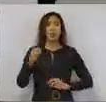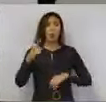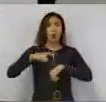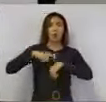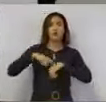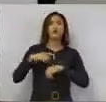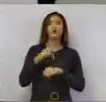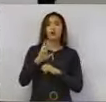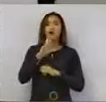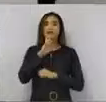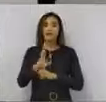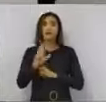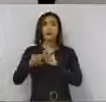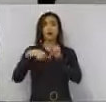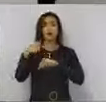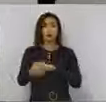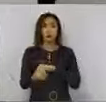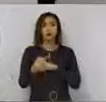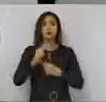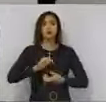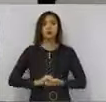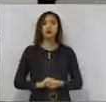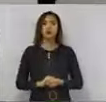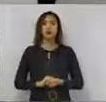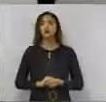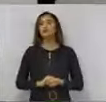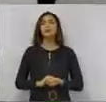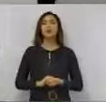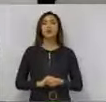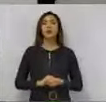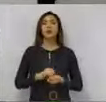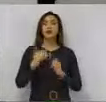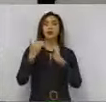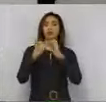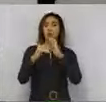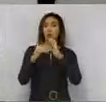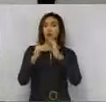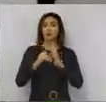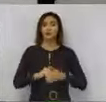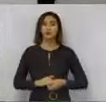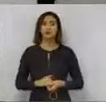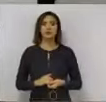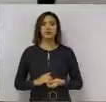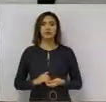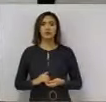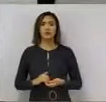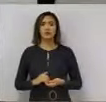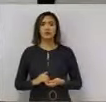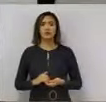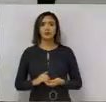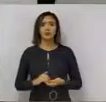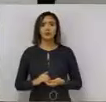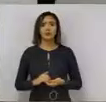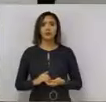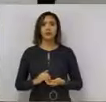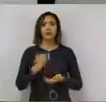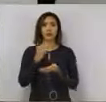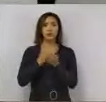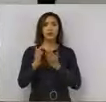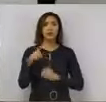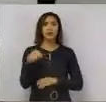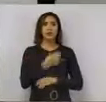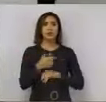serão respondidas posteriormente através de e-mail. Para começar a nossa apresentação,